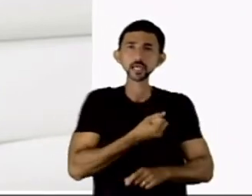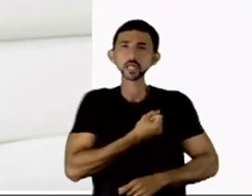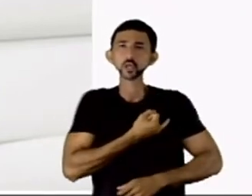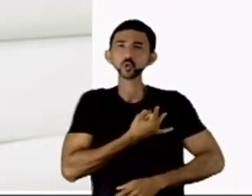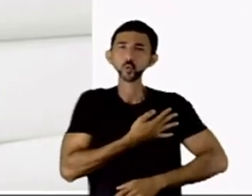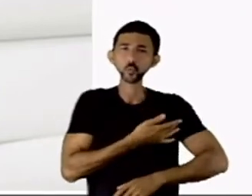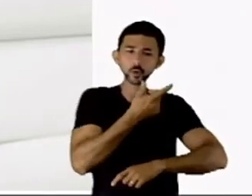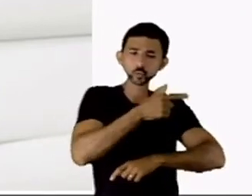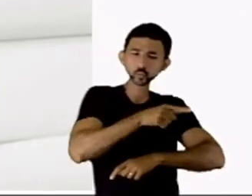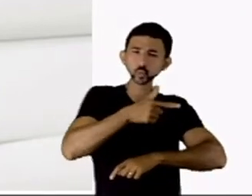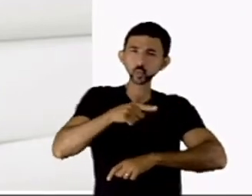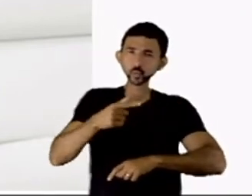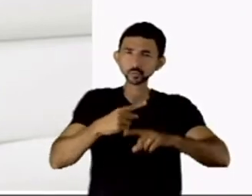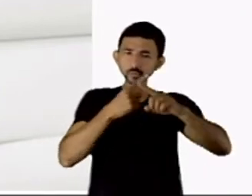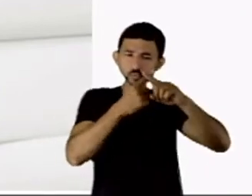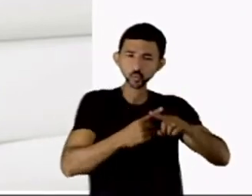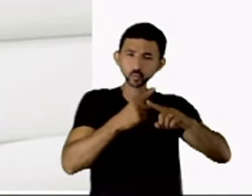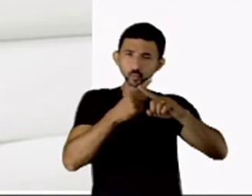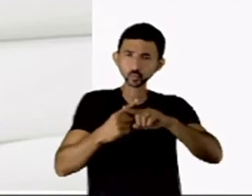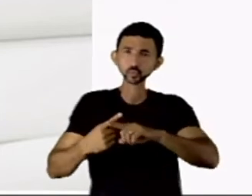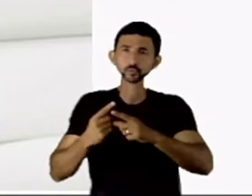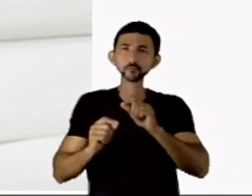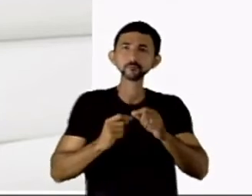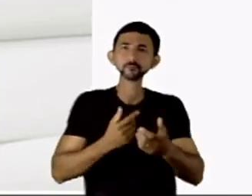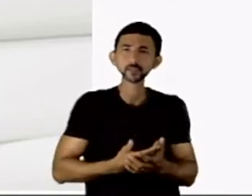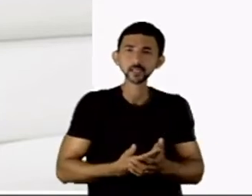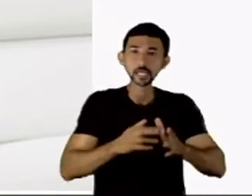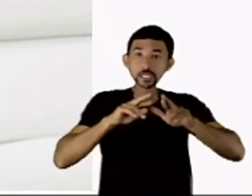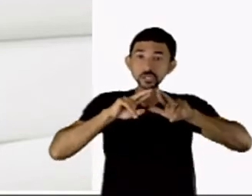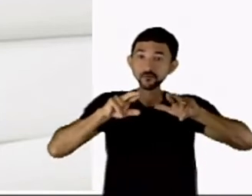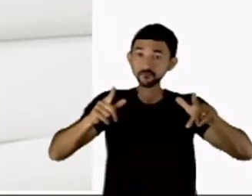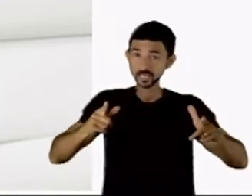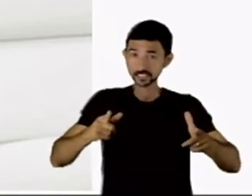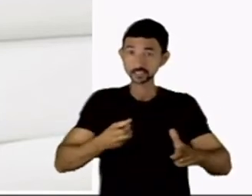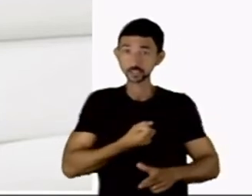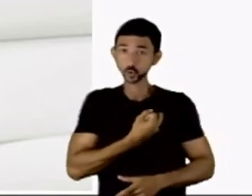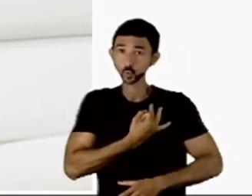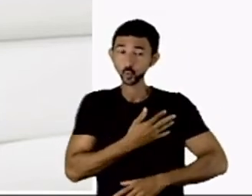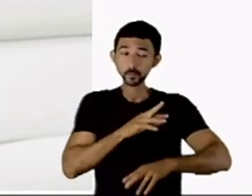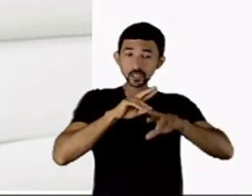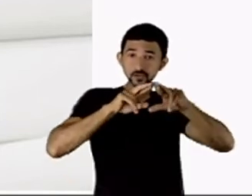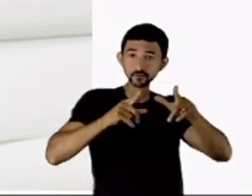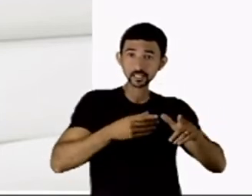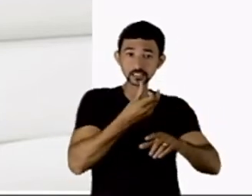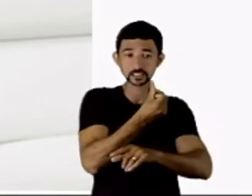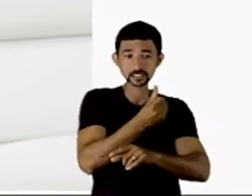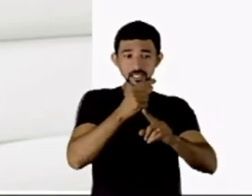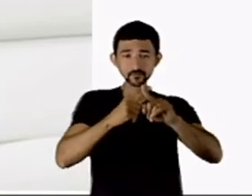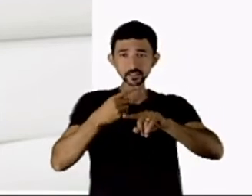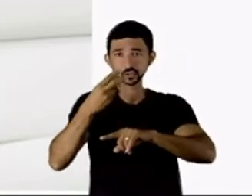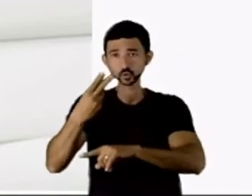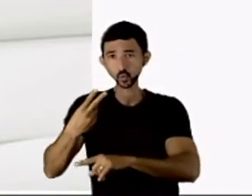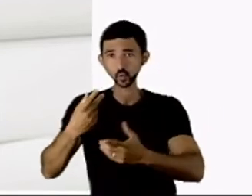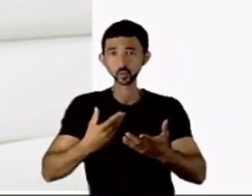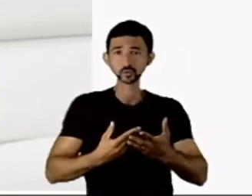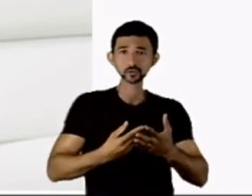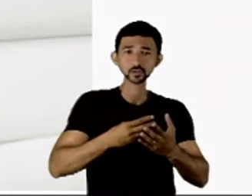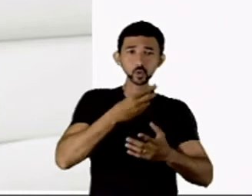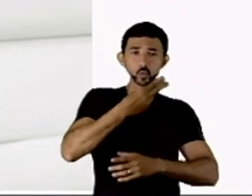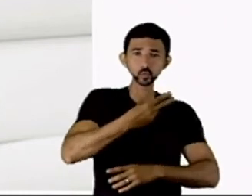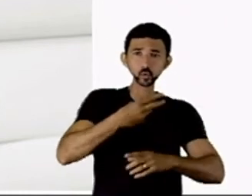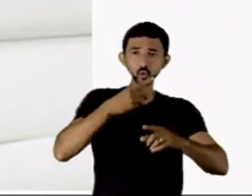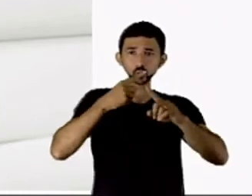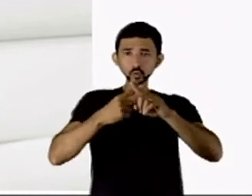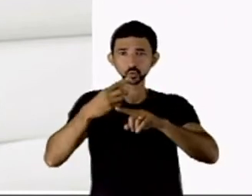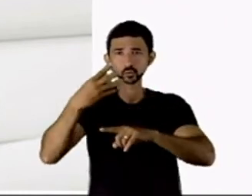que se multiplicam, mas são números diferentes, como o 6 e o 2, o 2, o 3,